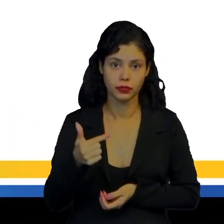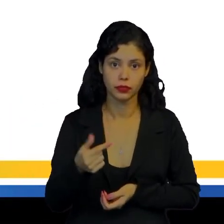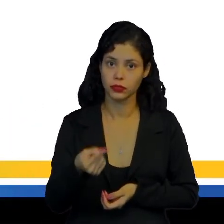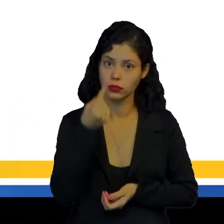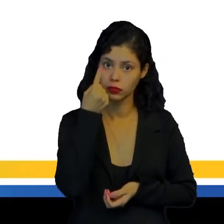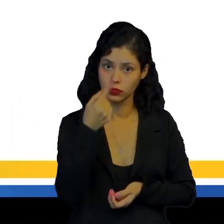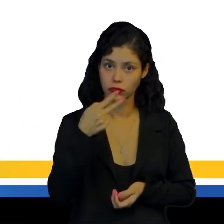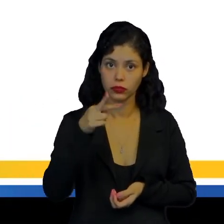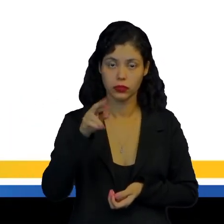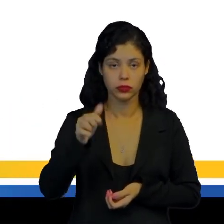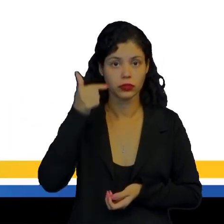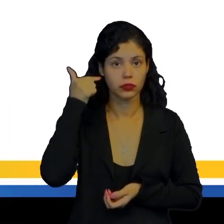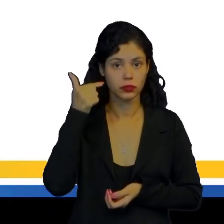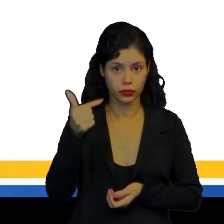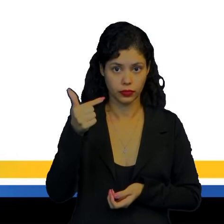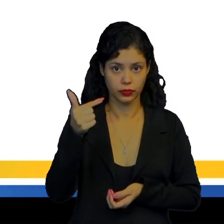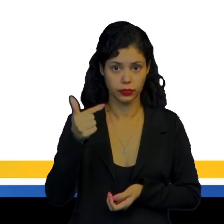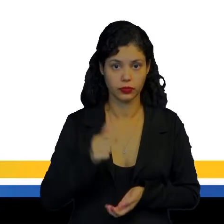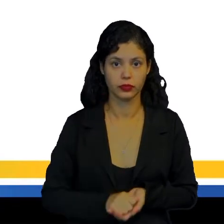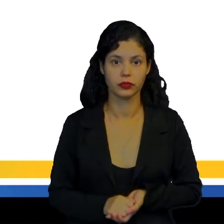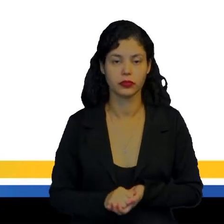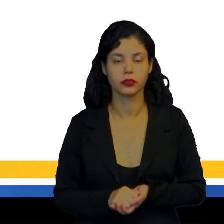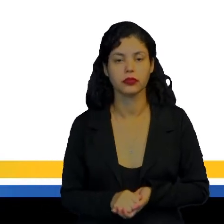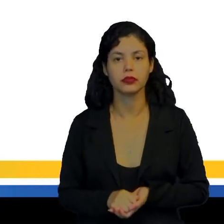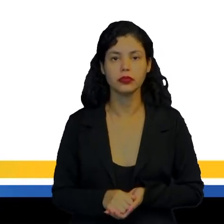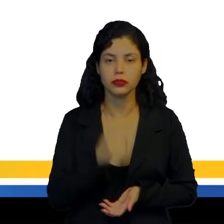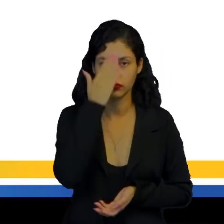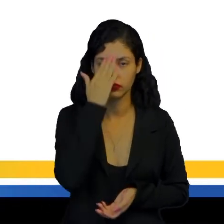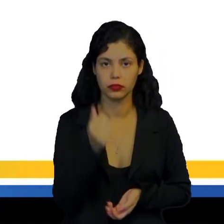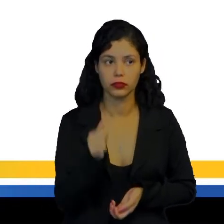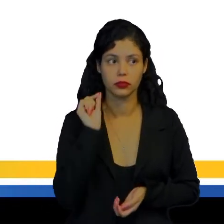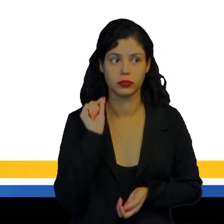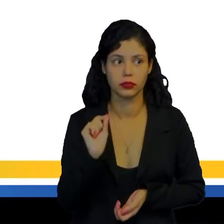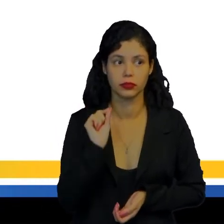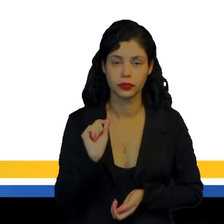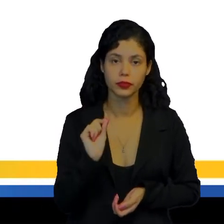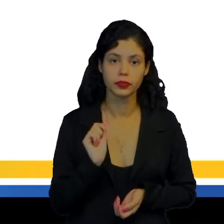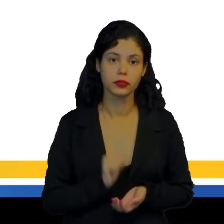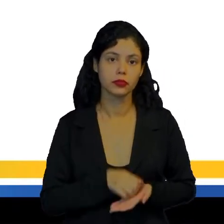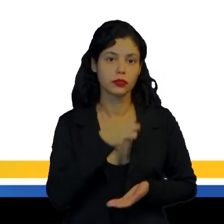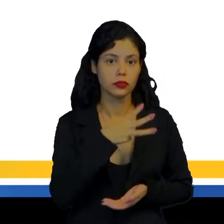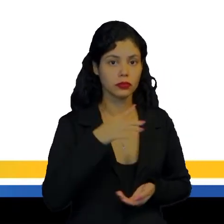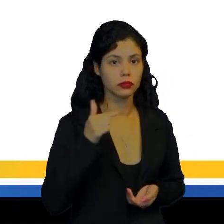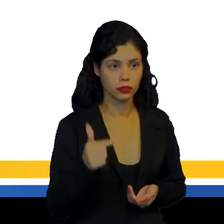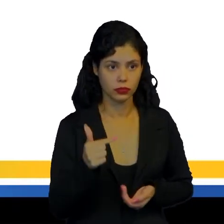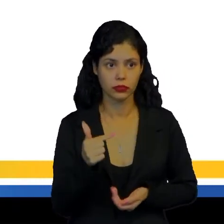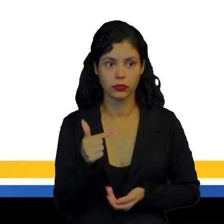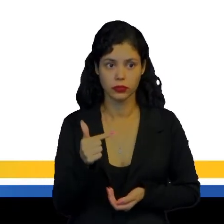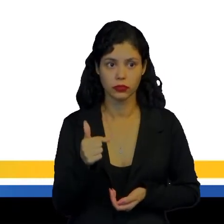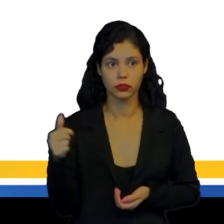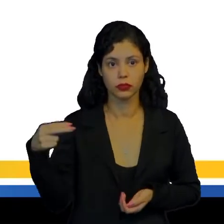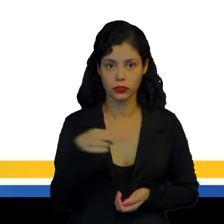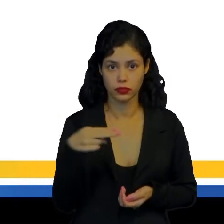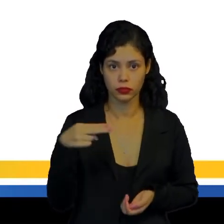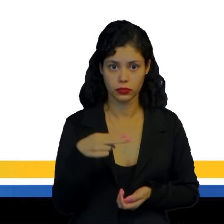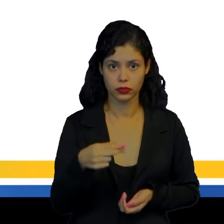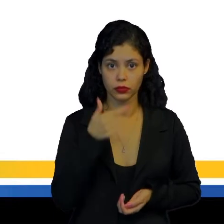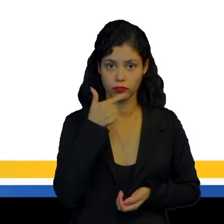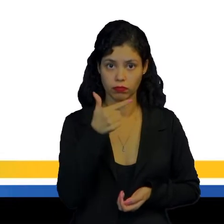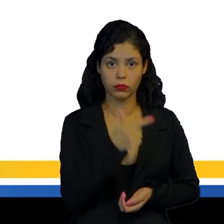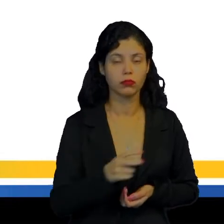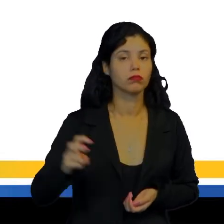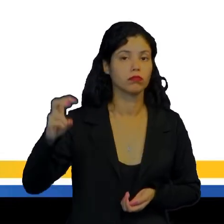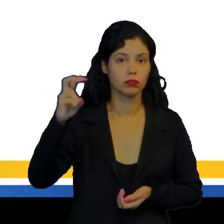uma potência de 2, tá? Sabemos que 32 é igual a 2